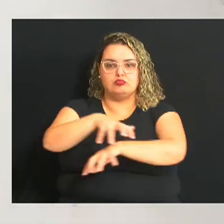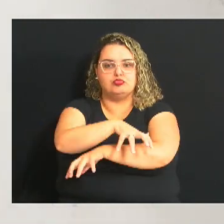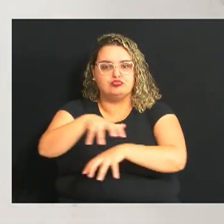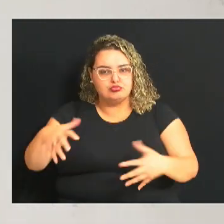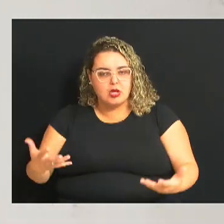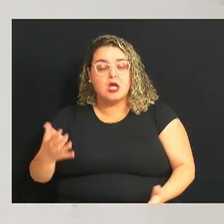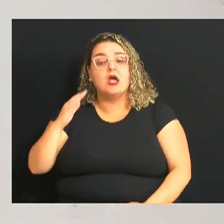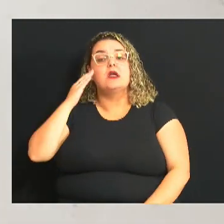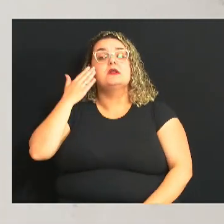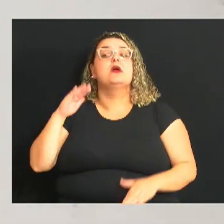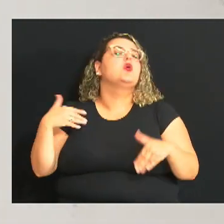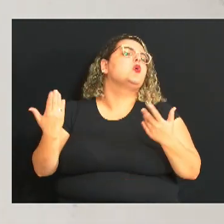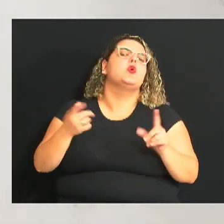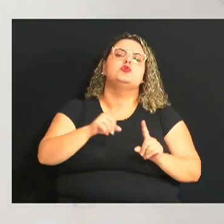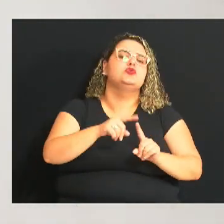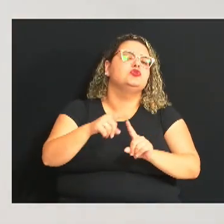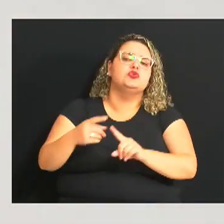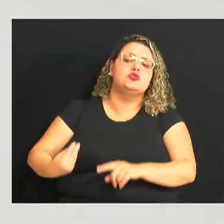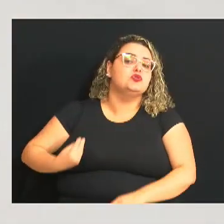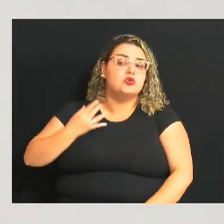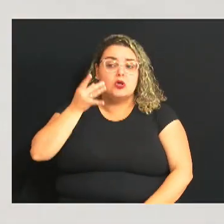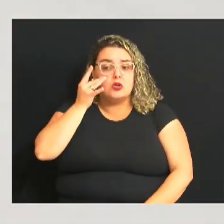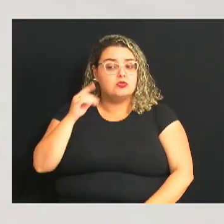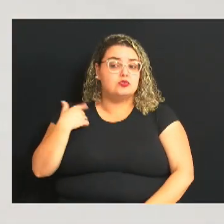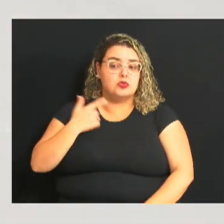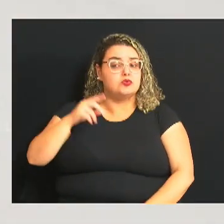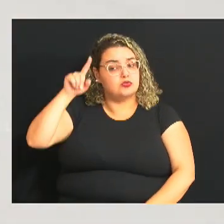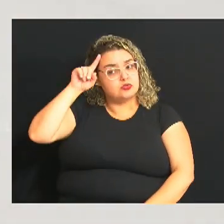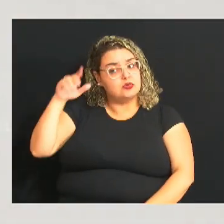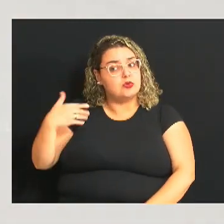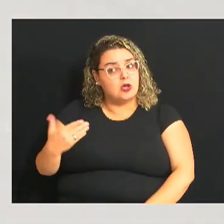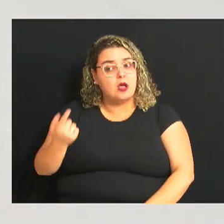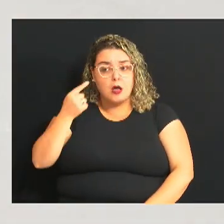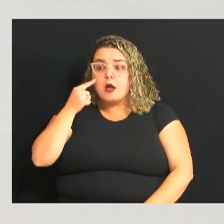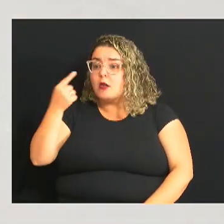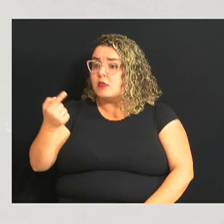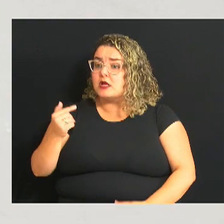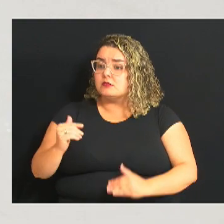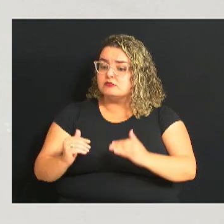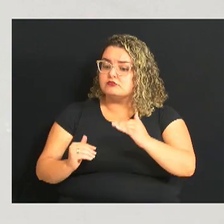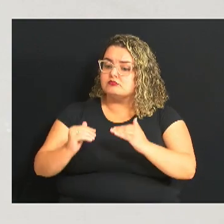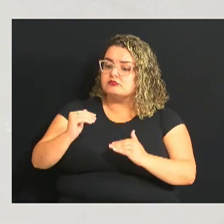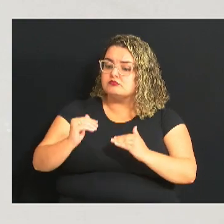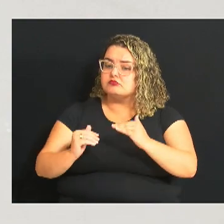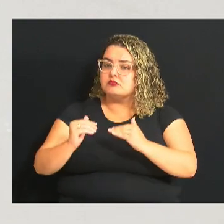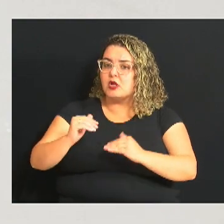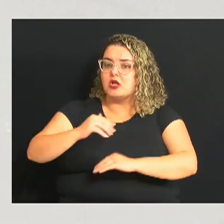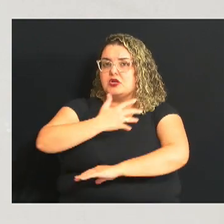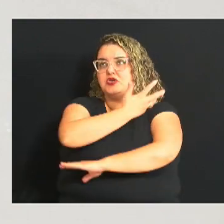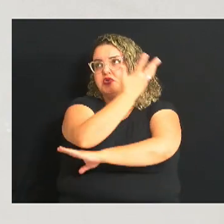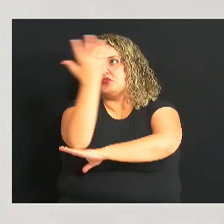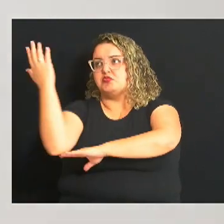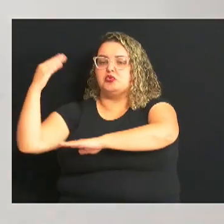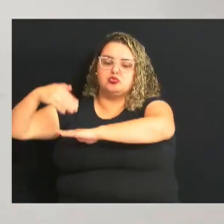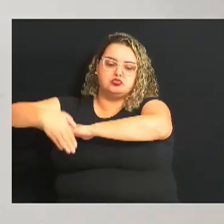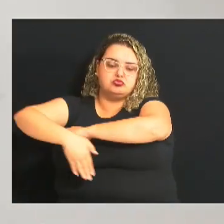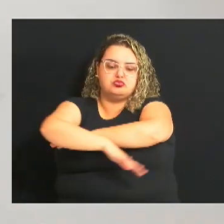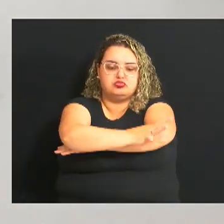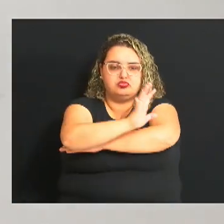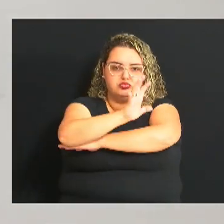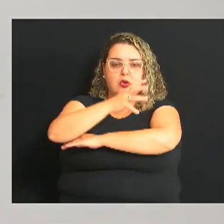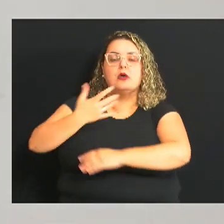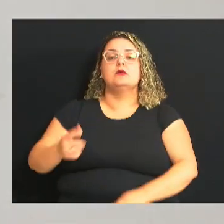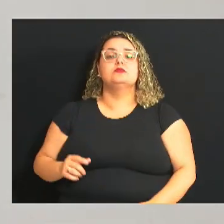são as espécies que estão presentes no nosso meio, pensando na questão de equilíbrio de ecossistemas, né, a questão da alimentação de animais,